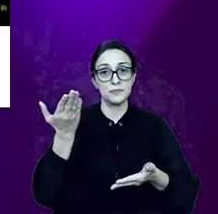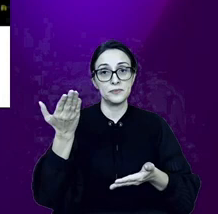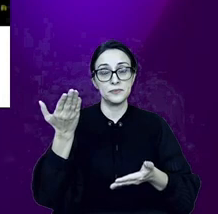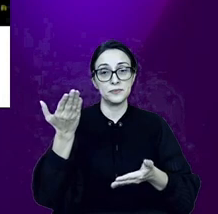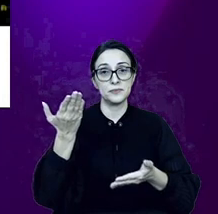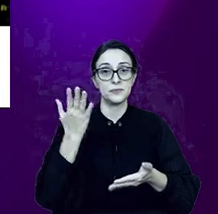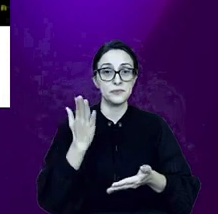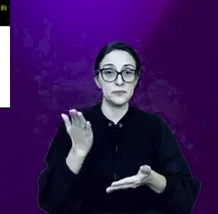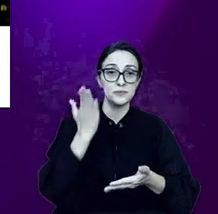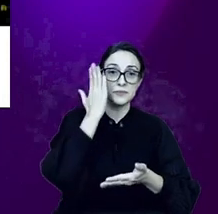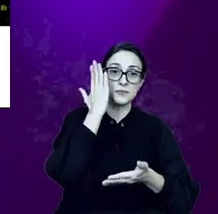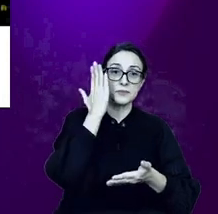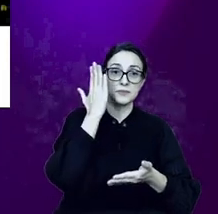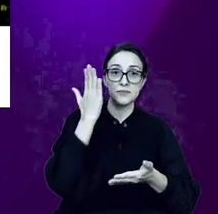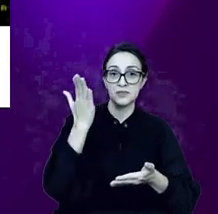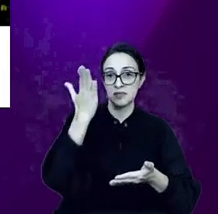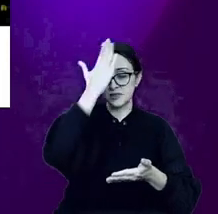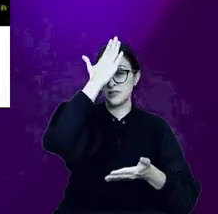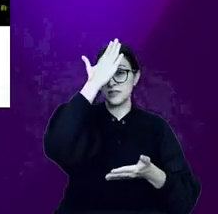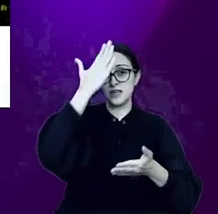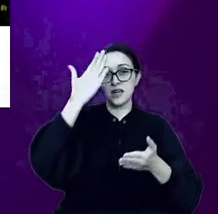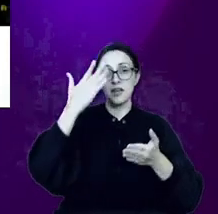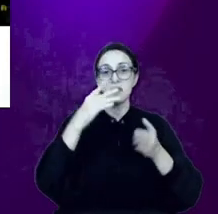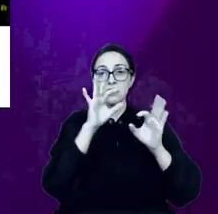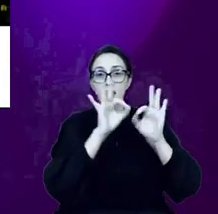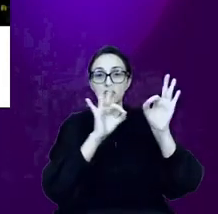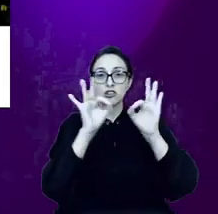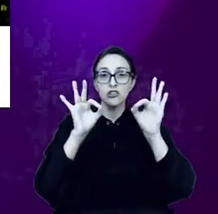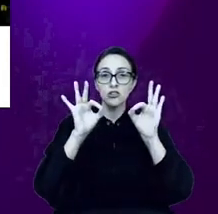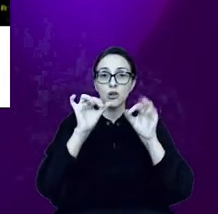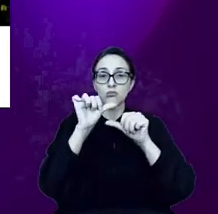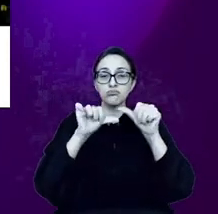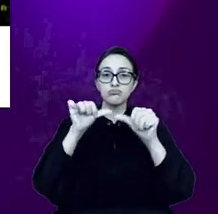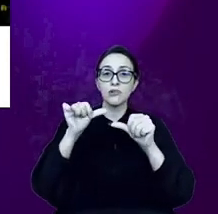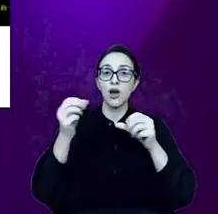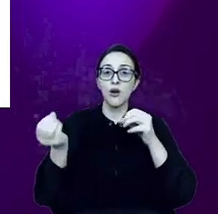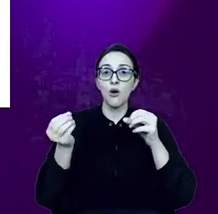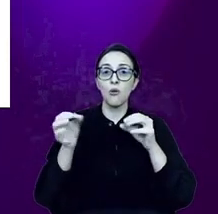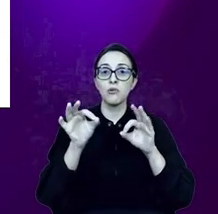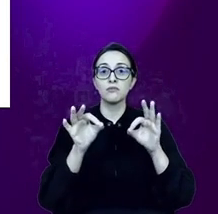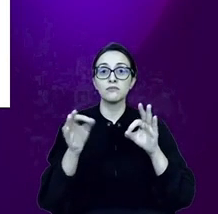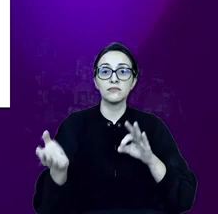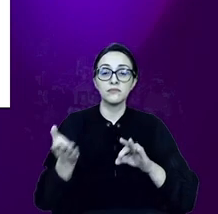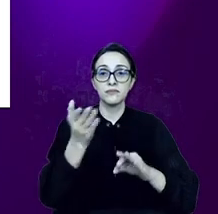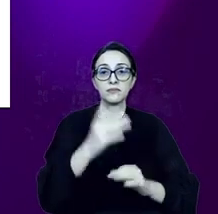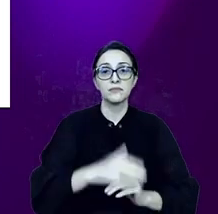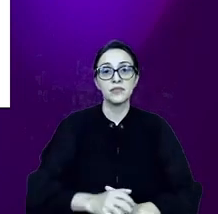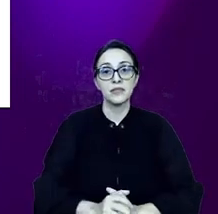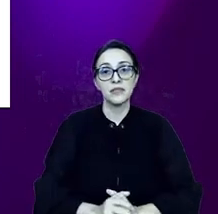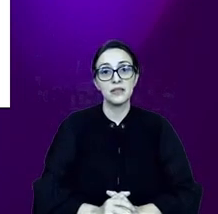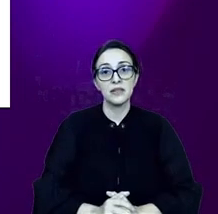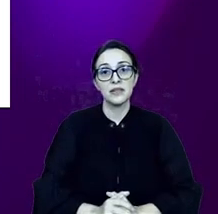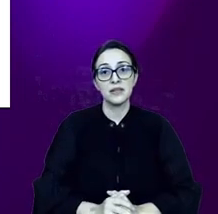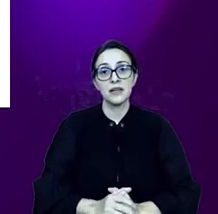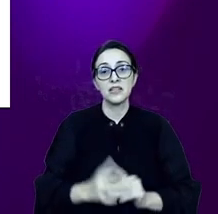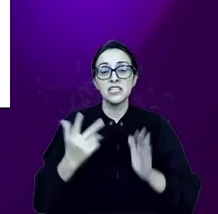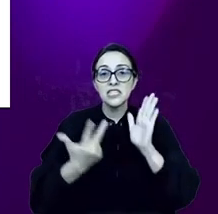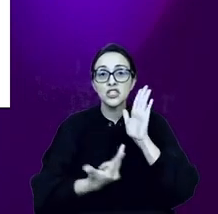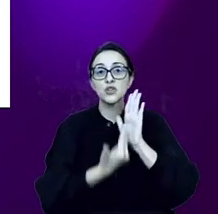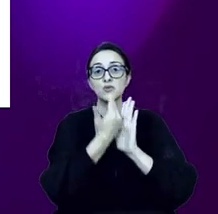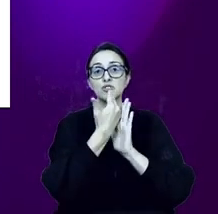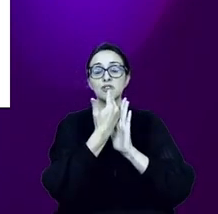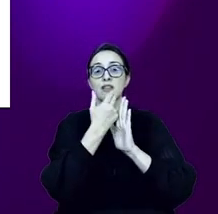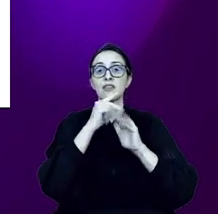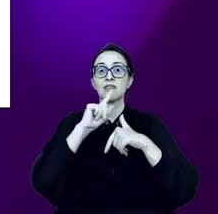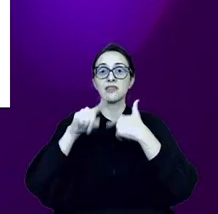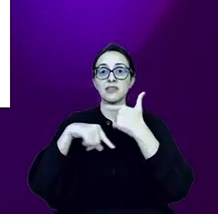frontal, submetido aqui a uma reconstrução tridimensional, mostrando a fratura craniana importante, a reconstrução cirúrgica e